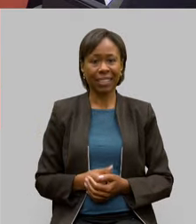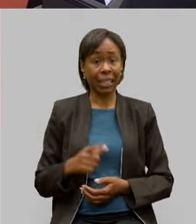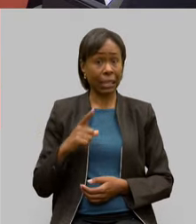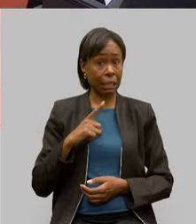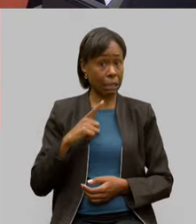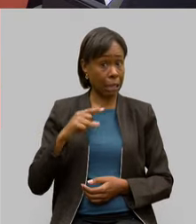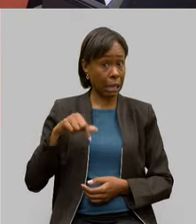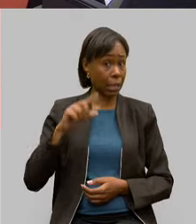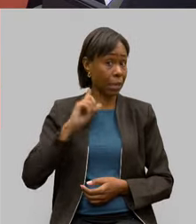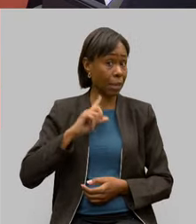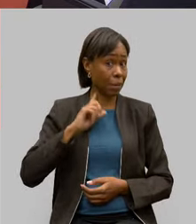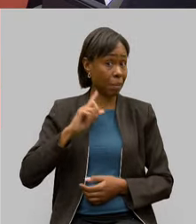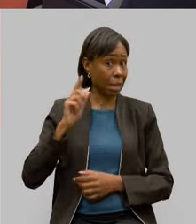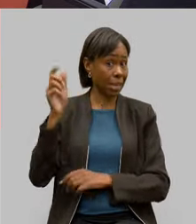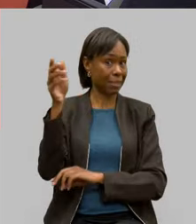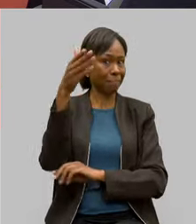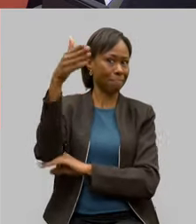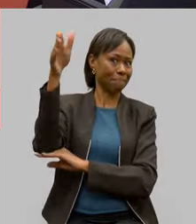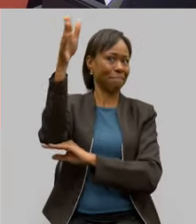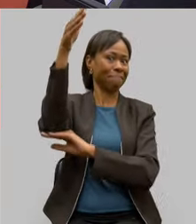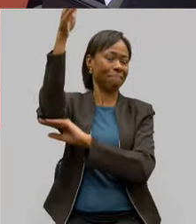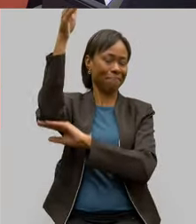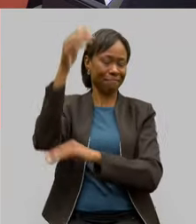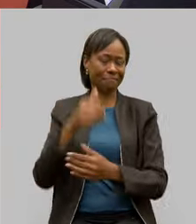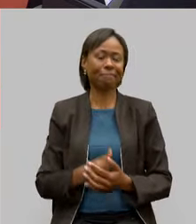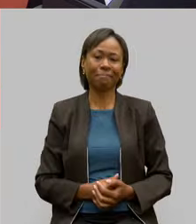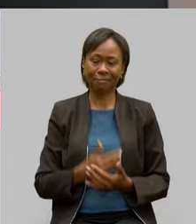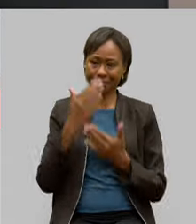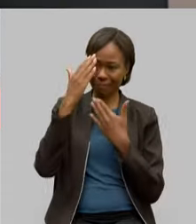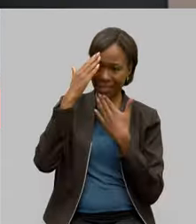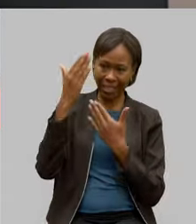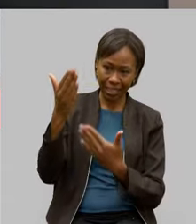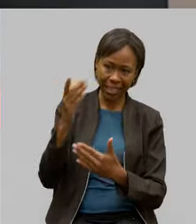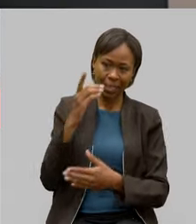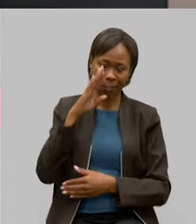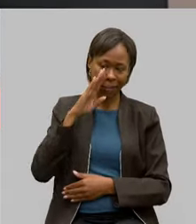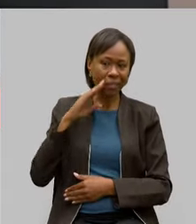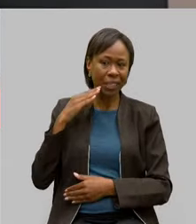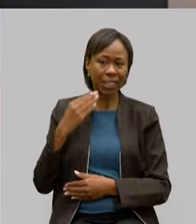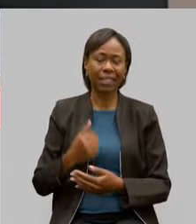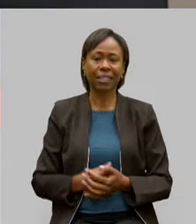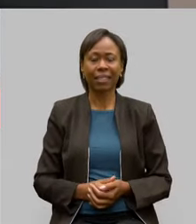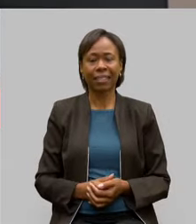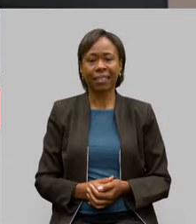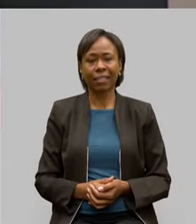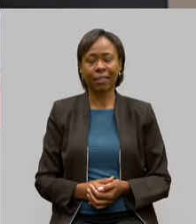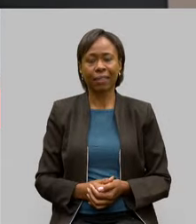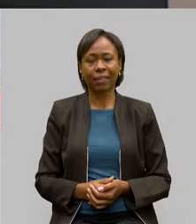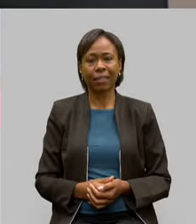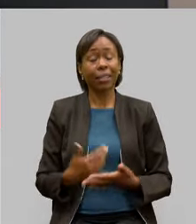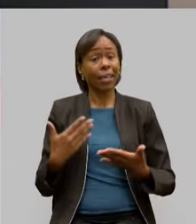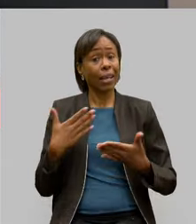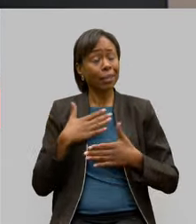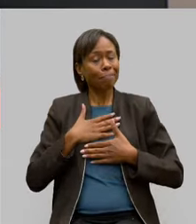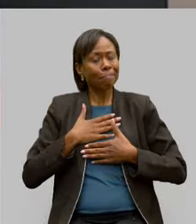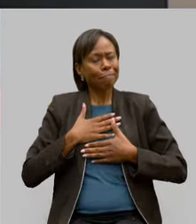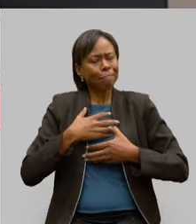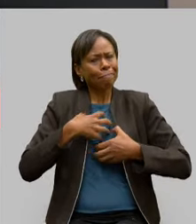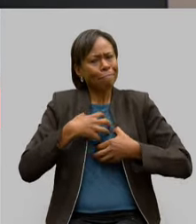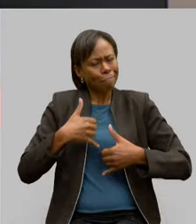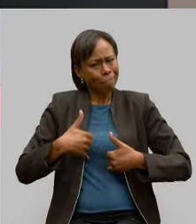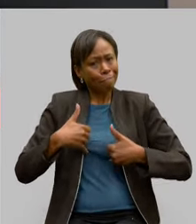boi pelo chifre Obrigada eh e é muito é Muita honra para mim muito senso de